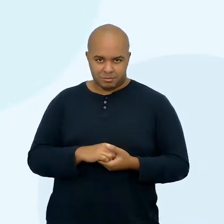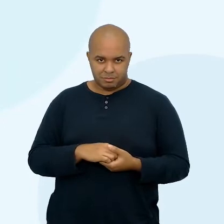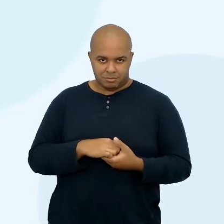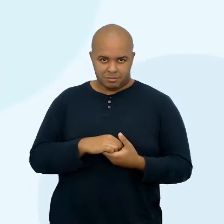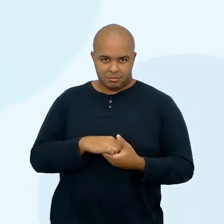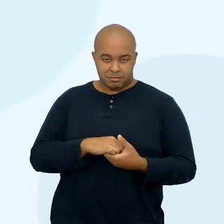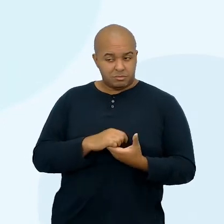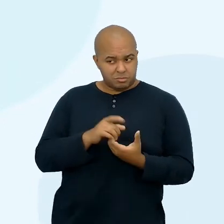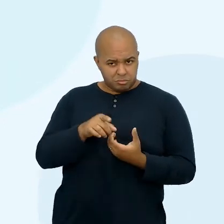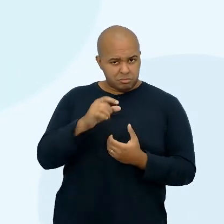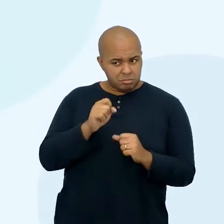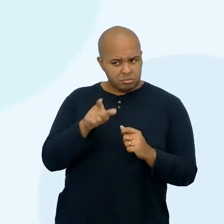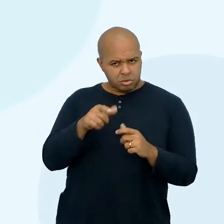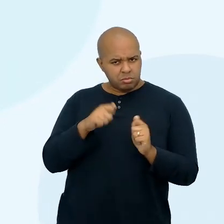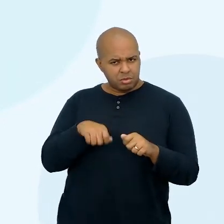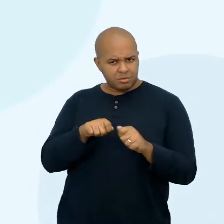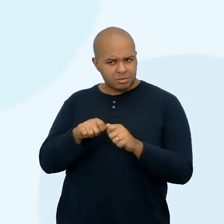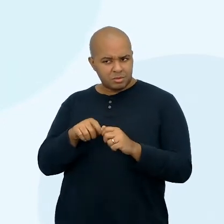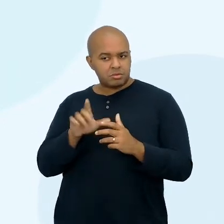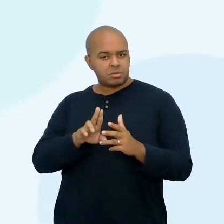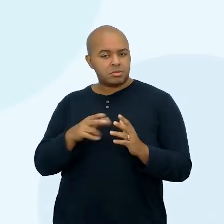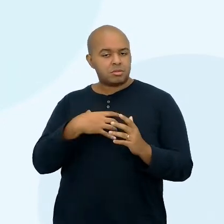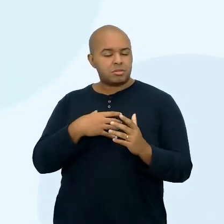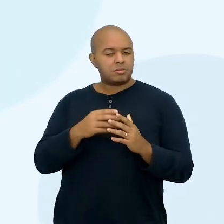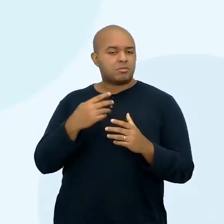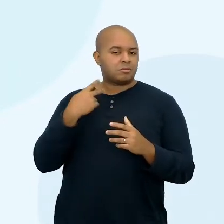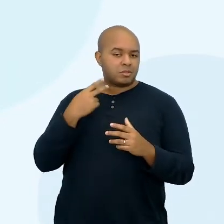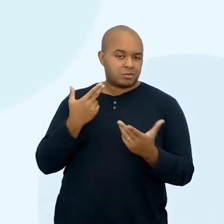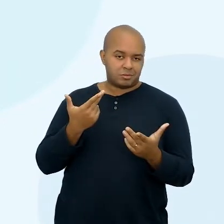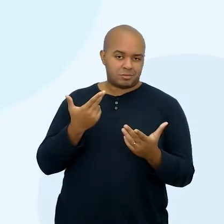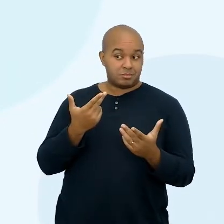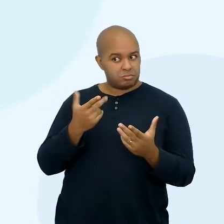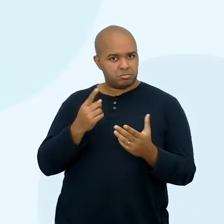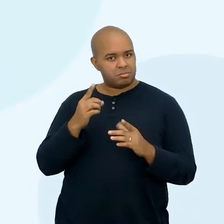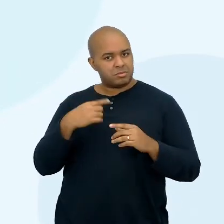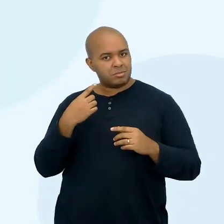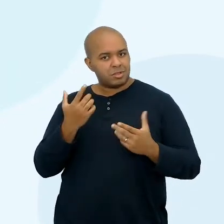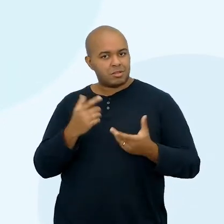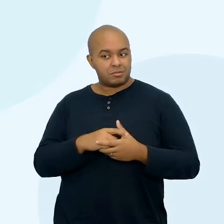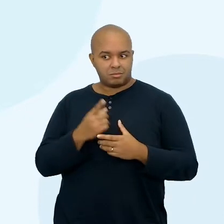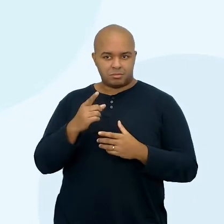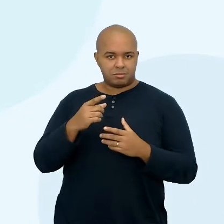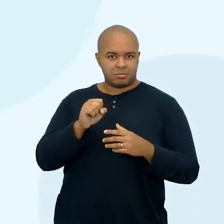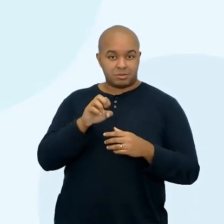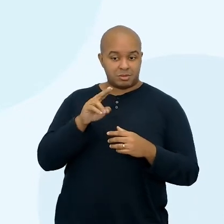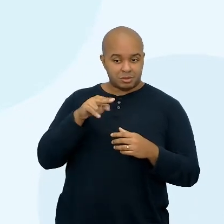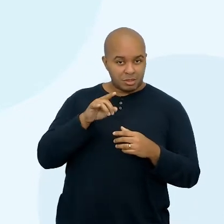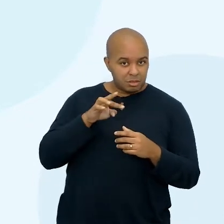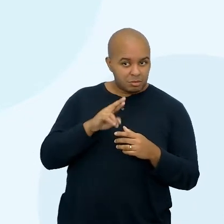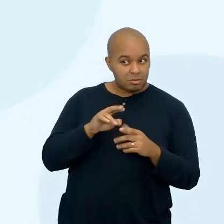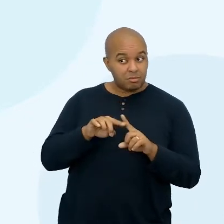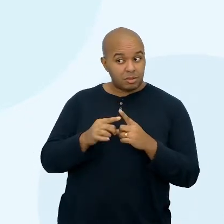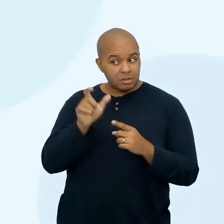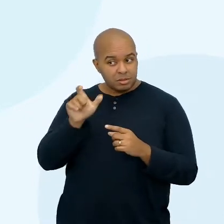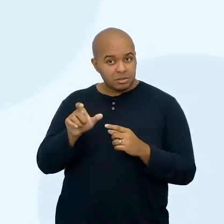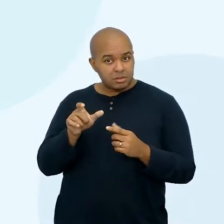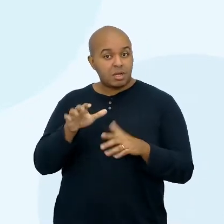segunda forma, é essa que eu quero chegar, é essa que eu disse que a democracia acontece de forma